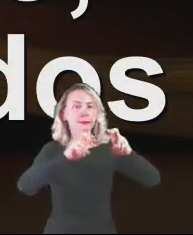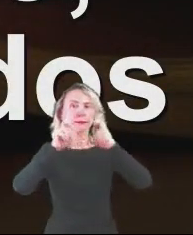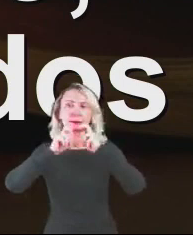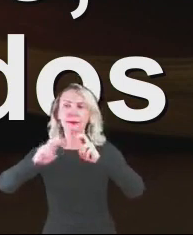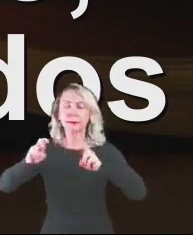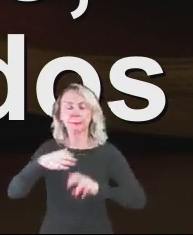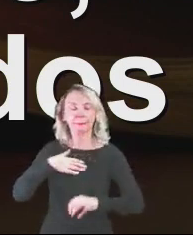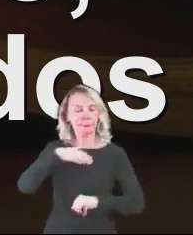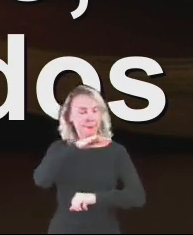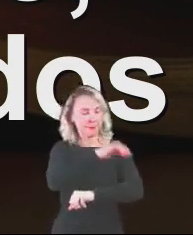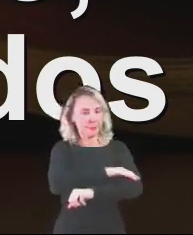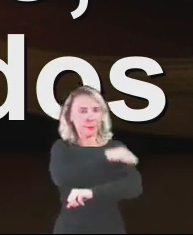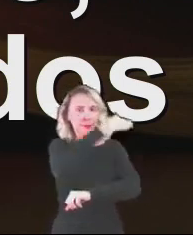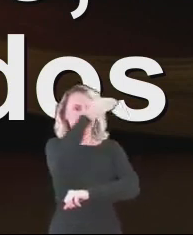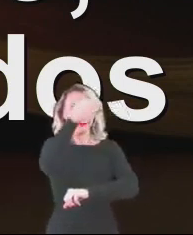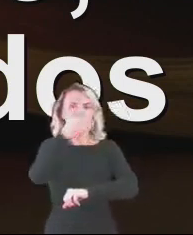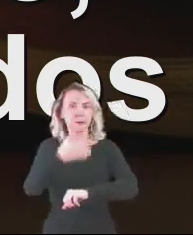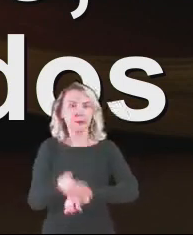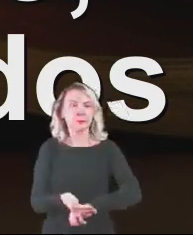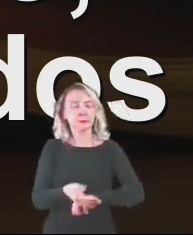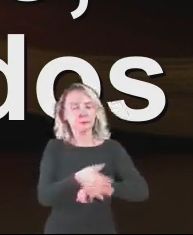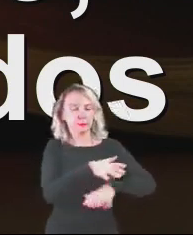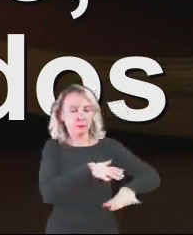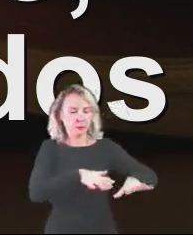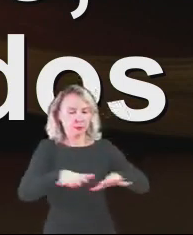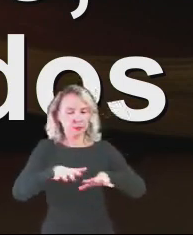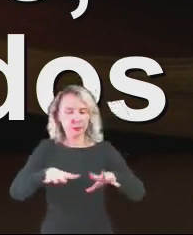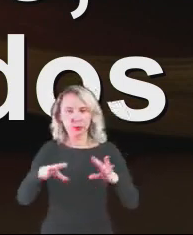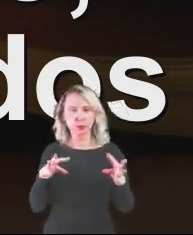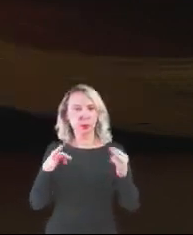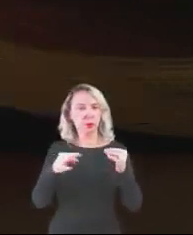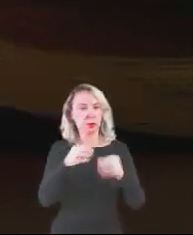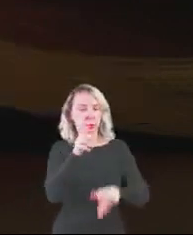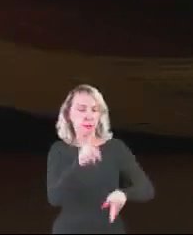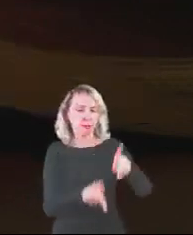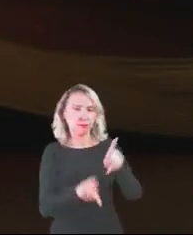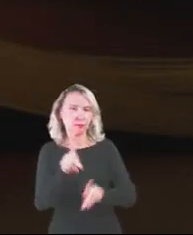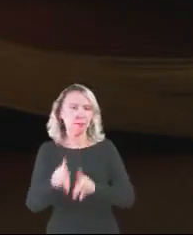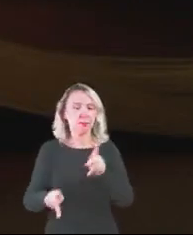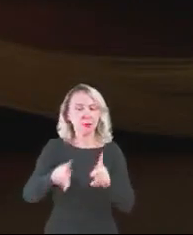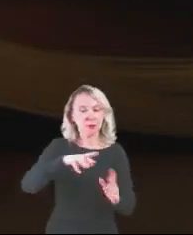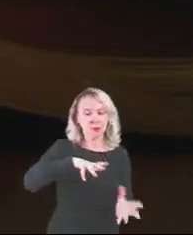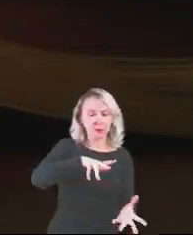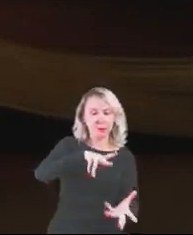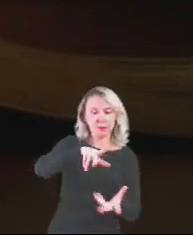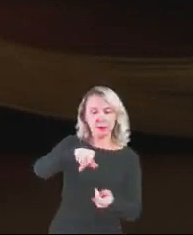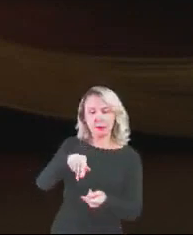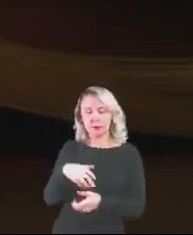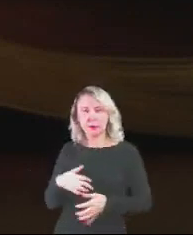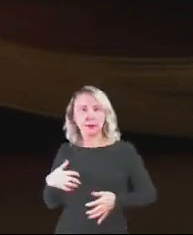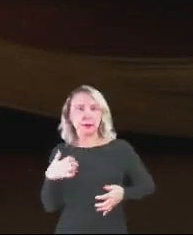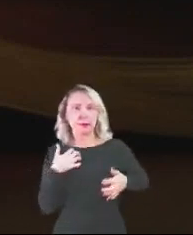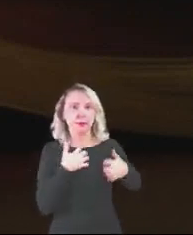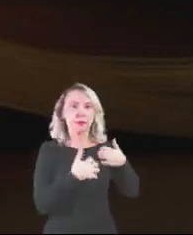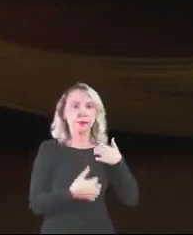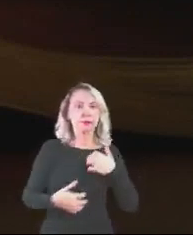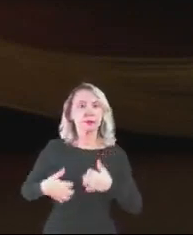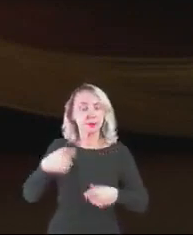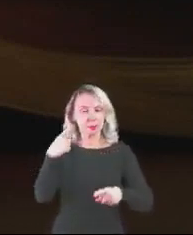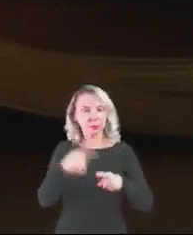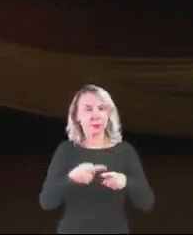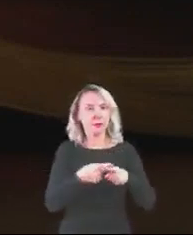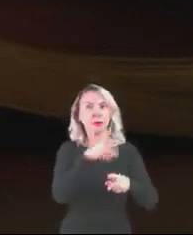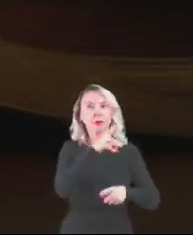monte. Tremam todos os moradores da terra, ou perturbem-se, porque o dia